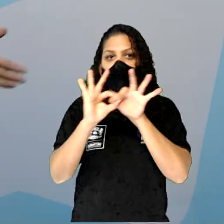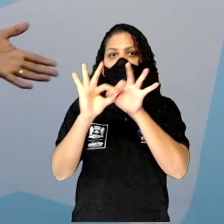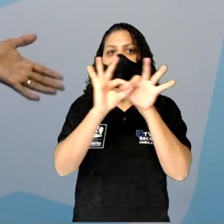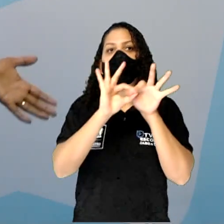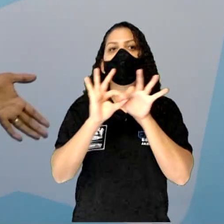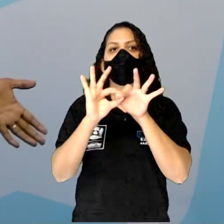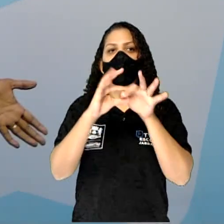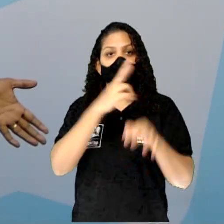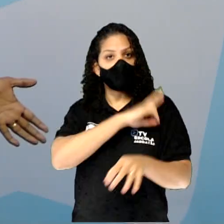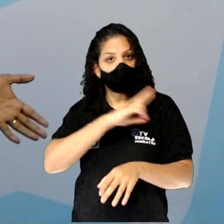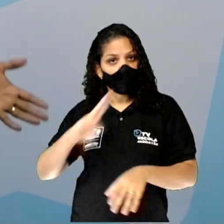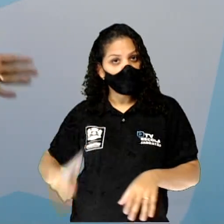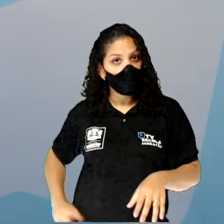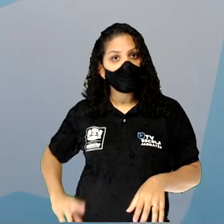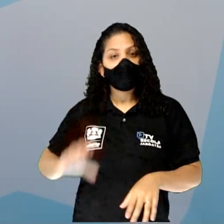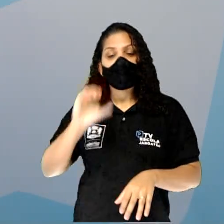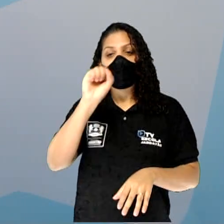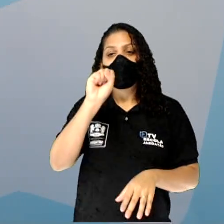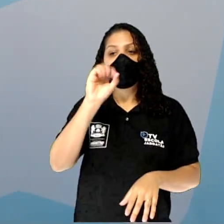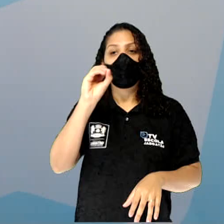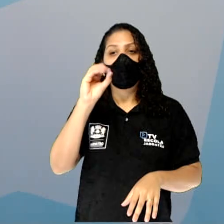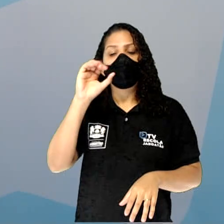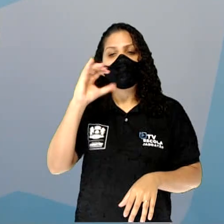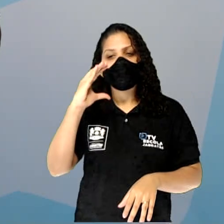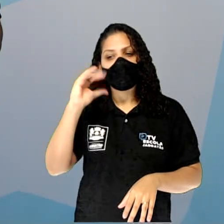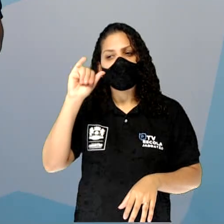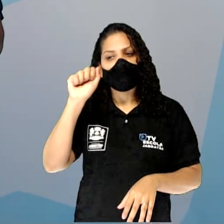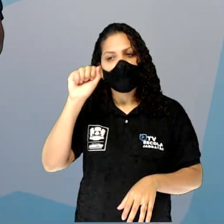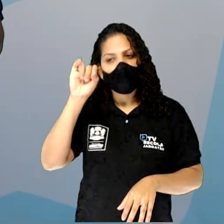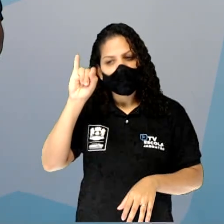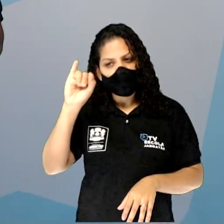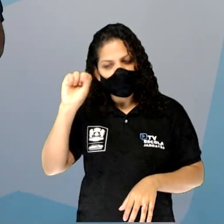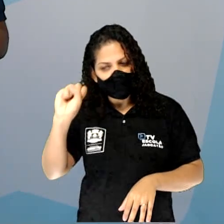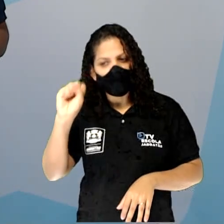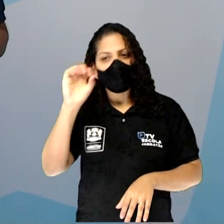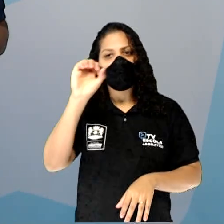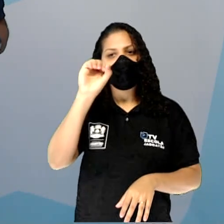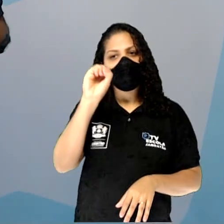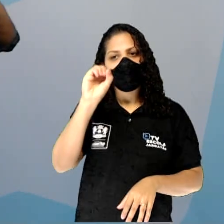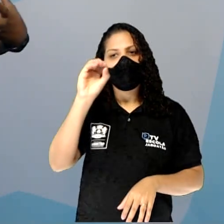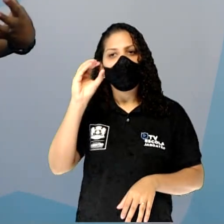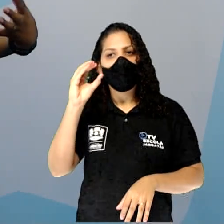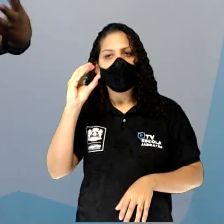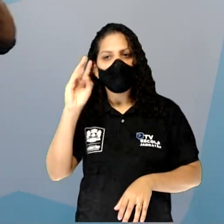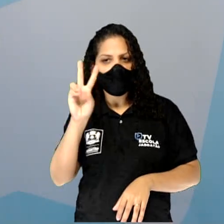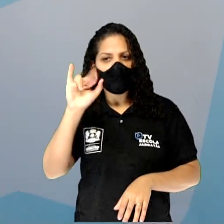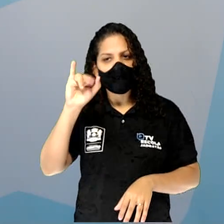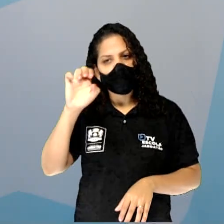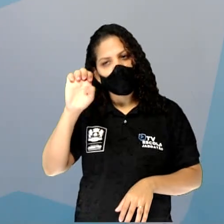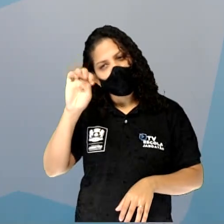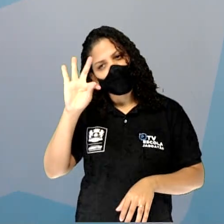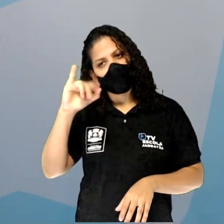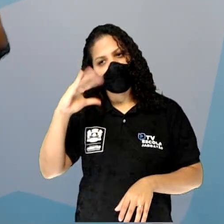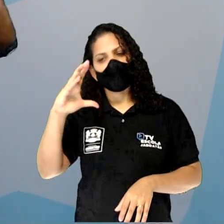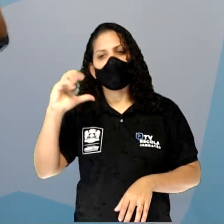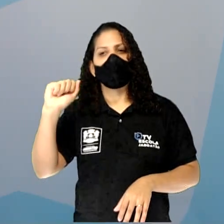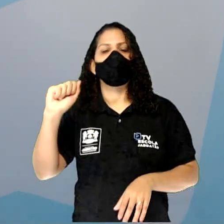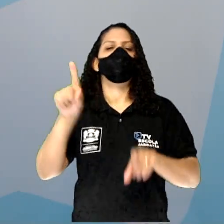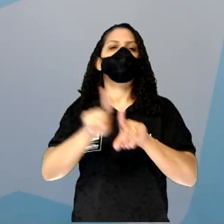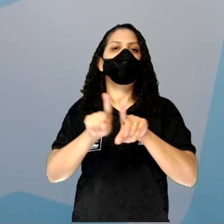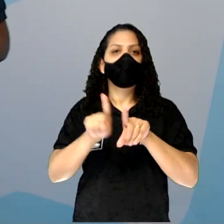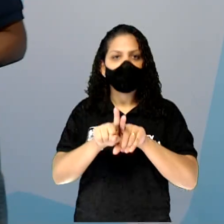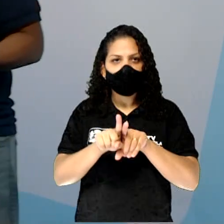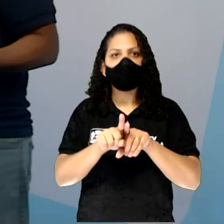Sociais Soviética, conhecida como União Soviética, e a aproximação com os